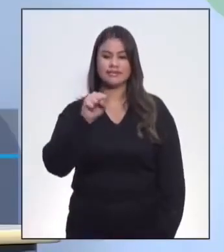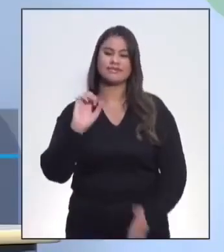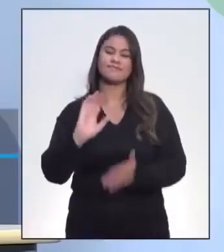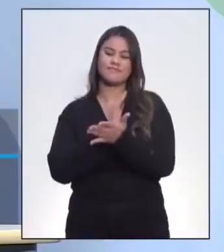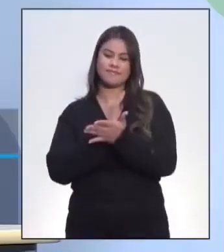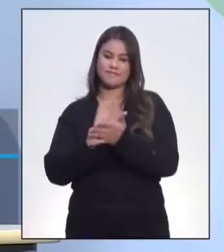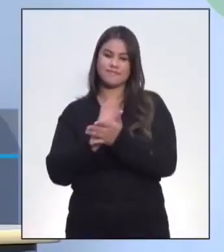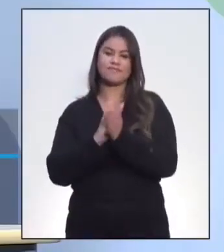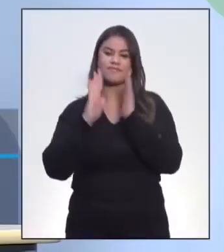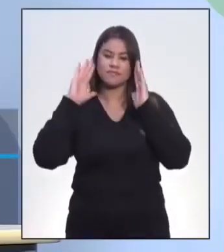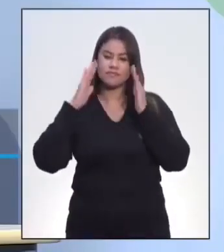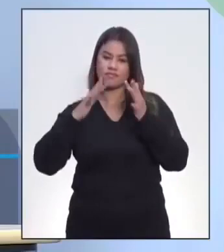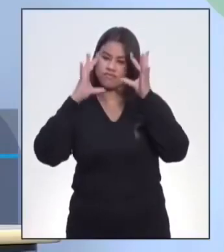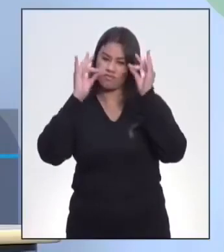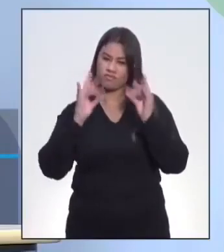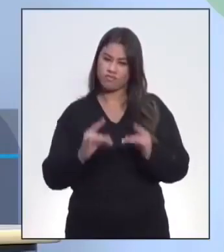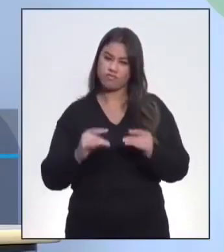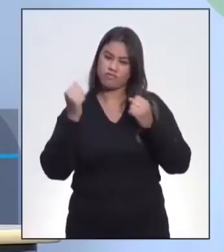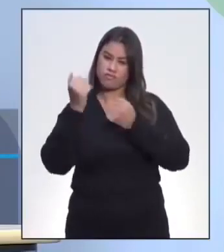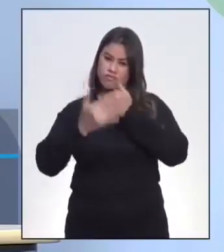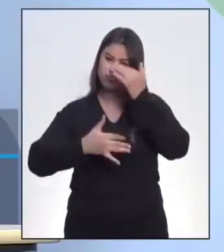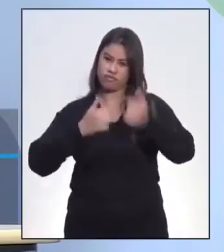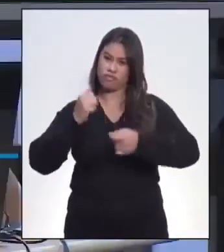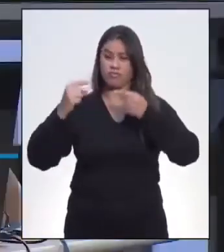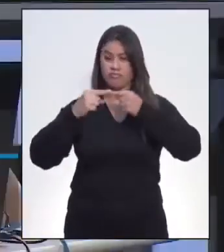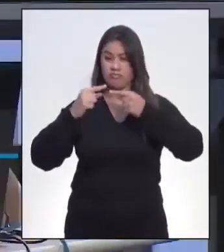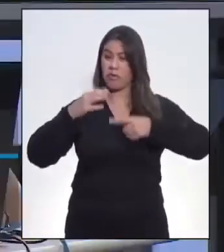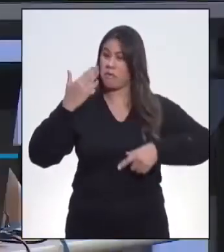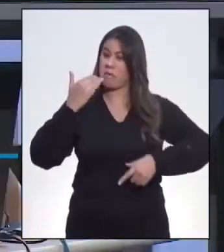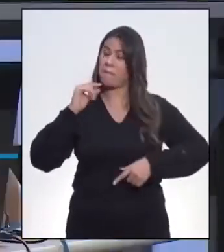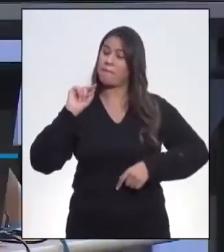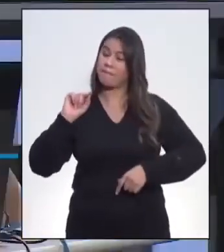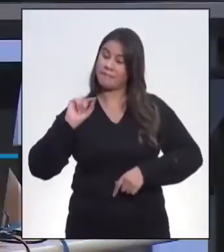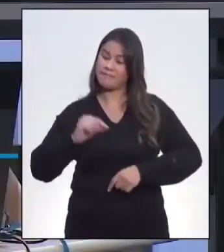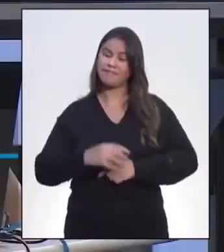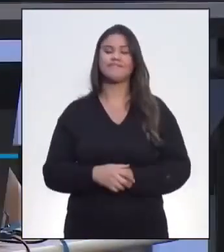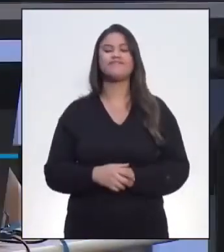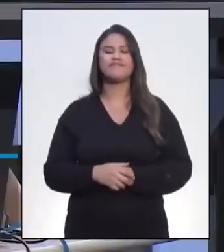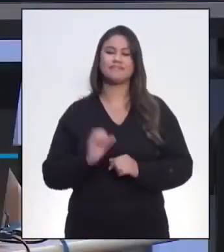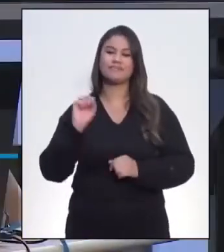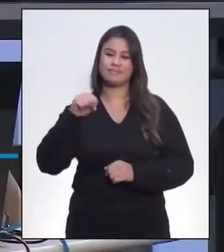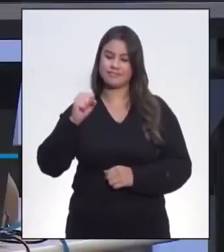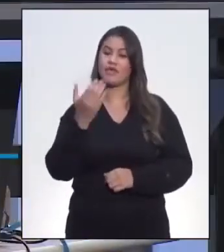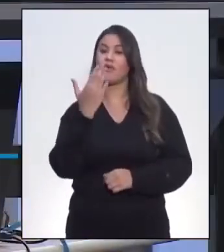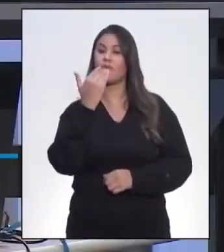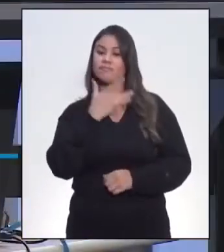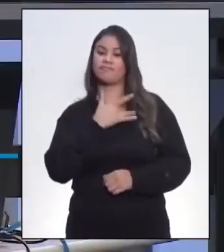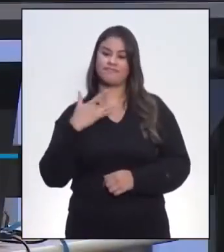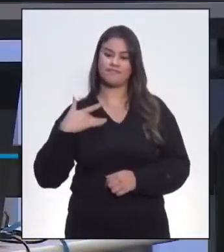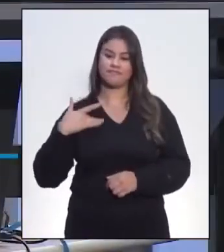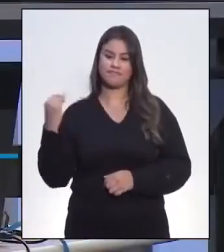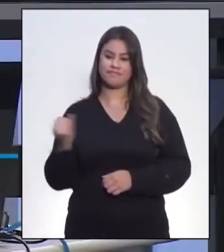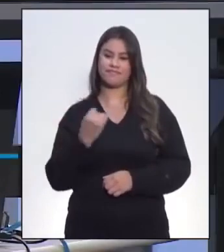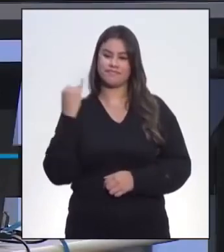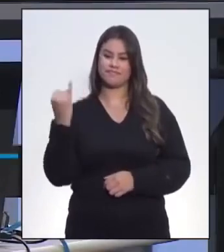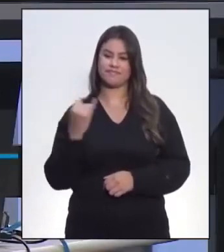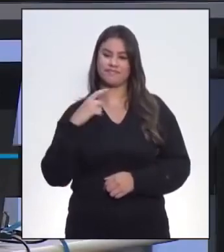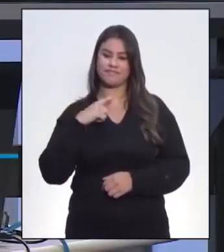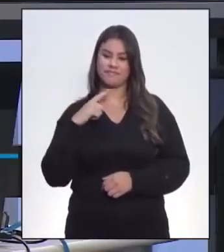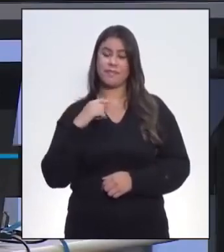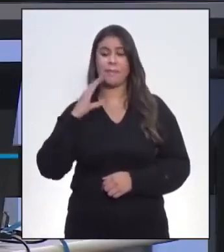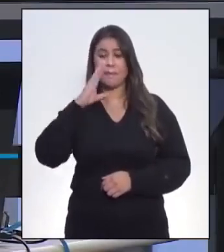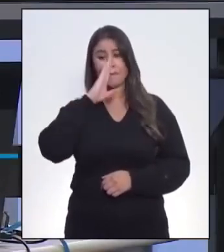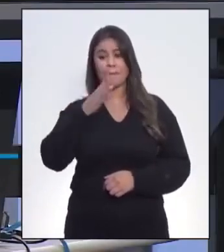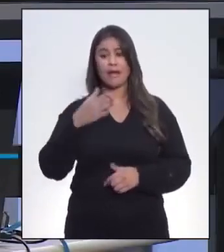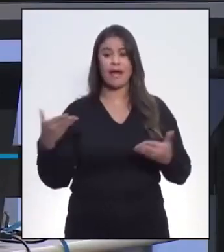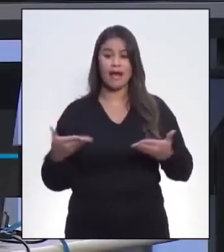refeição, de alimento que você está ingerindo, não é? É verdade. Comida saudável é extremamente importante, principalmente na idade de vocês,